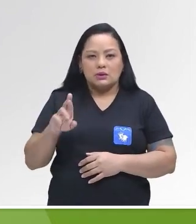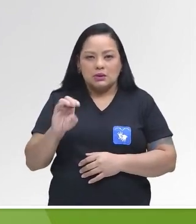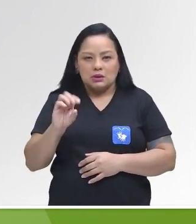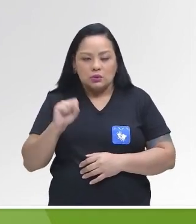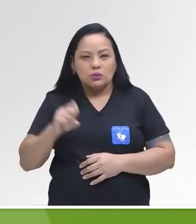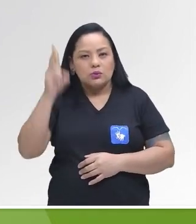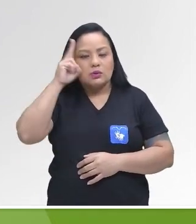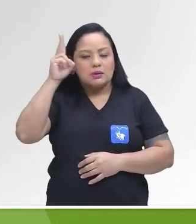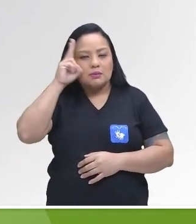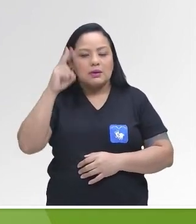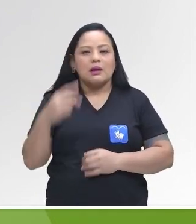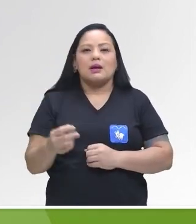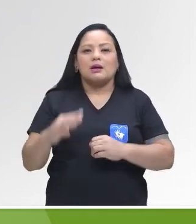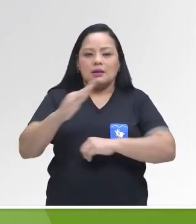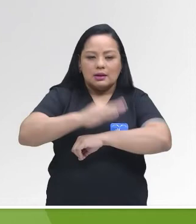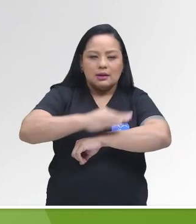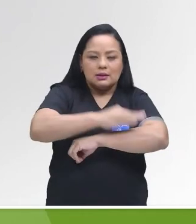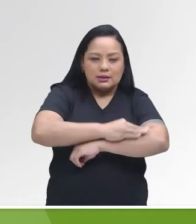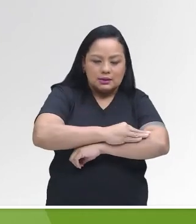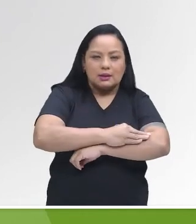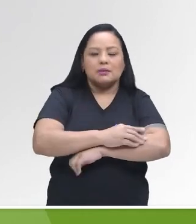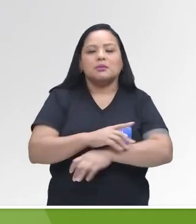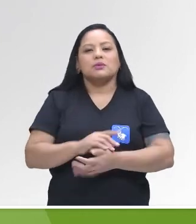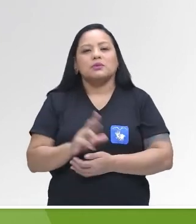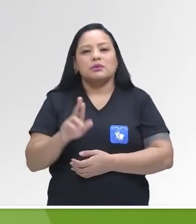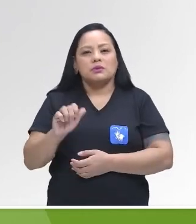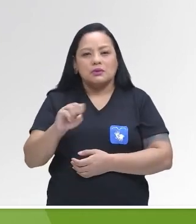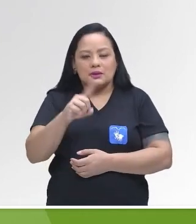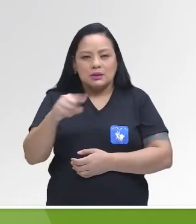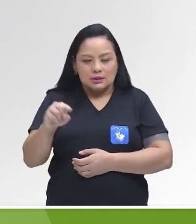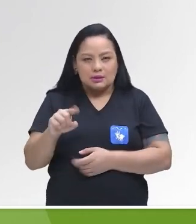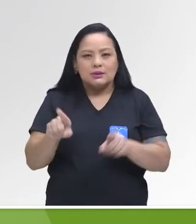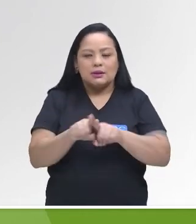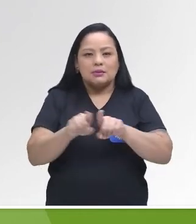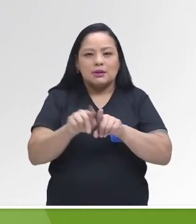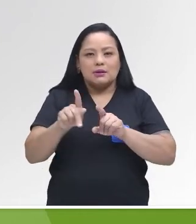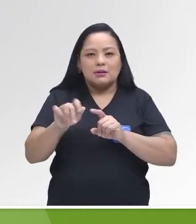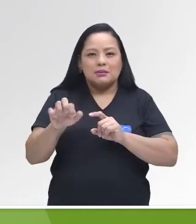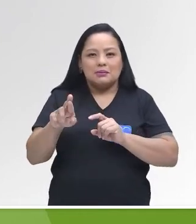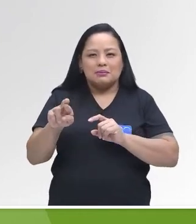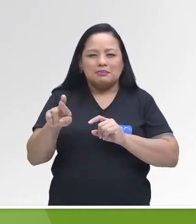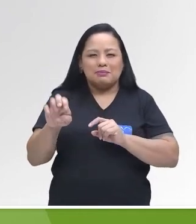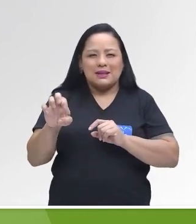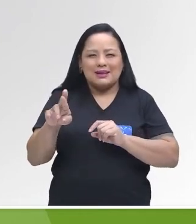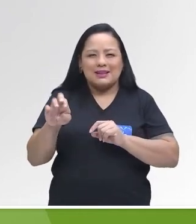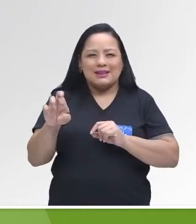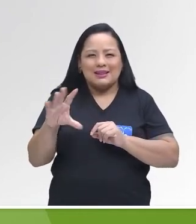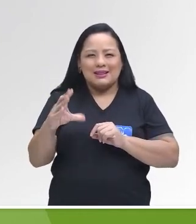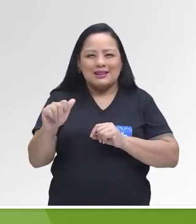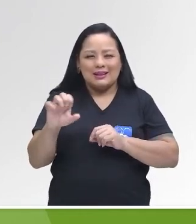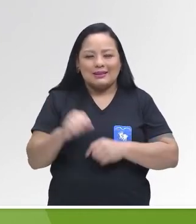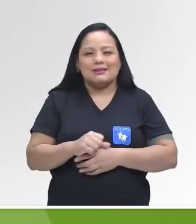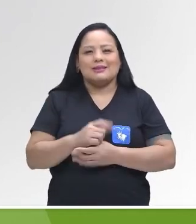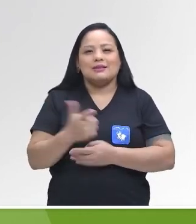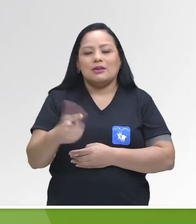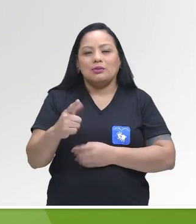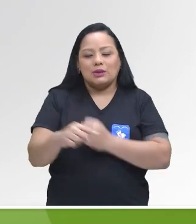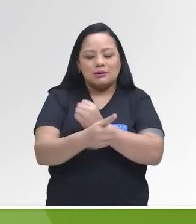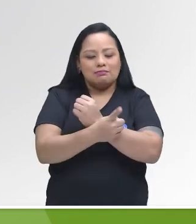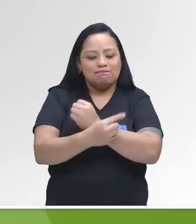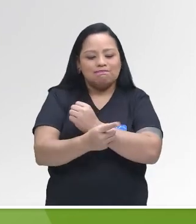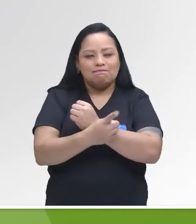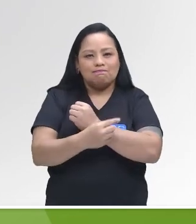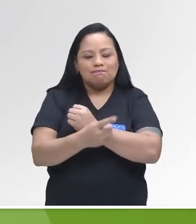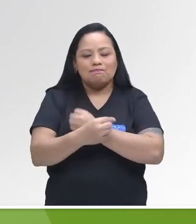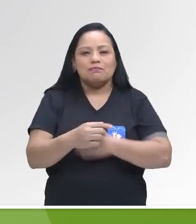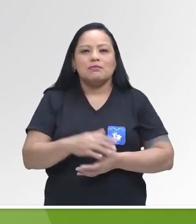anuros são sapos, rãs e pererecas. Anuros porque eles não possuem caudas, tá bom? Essa cauda só era